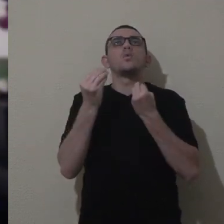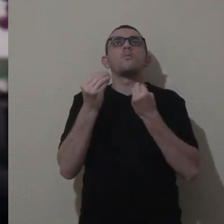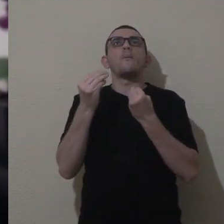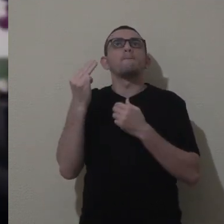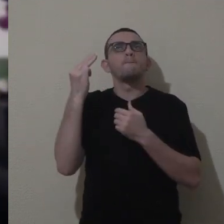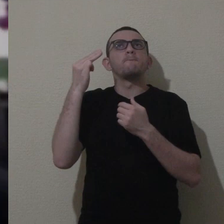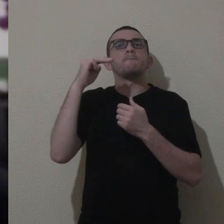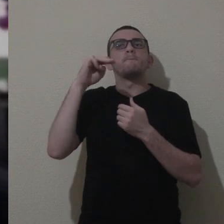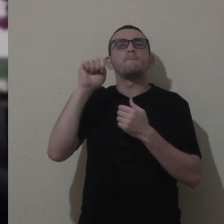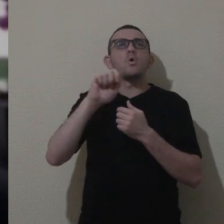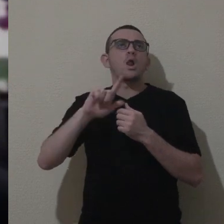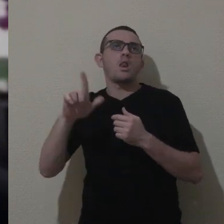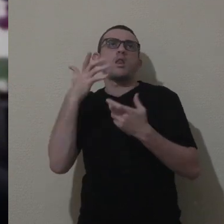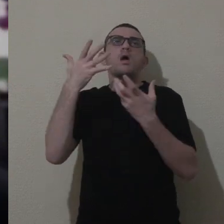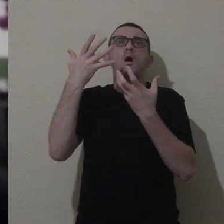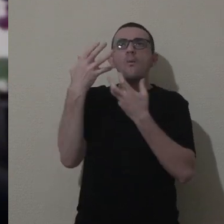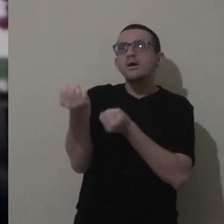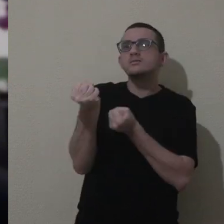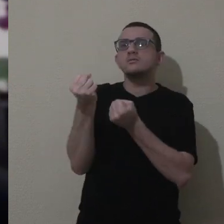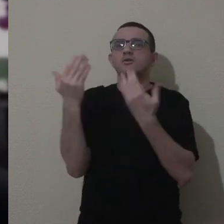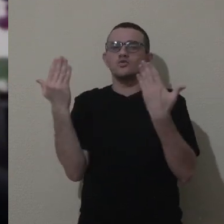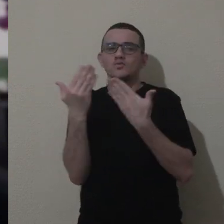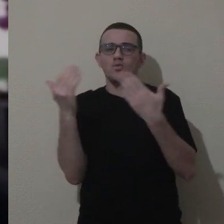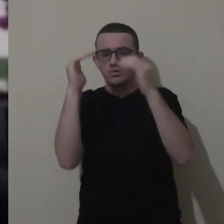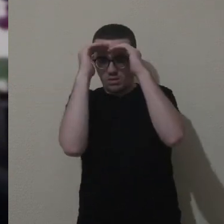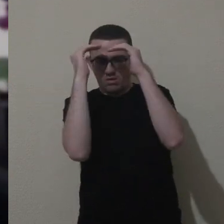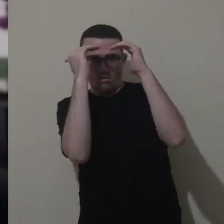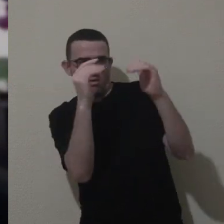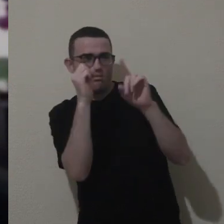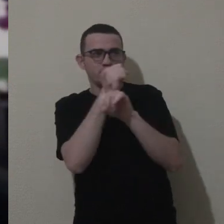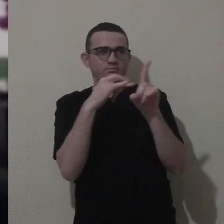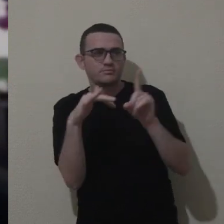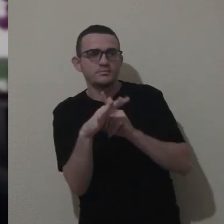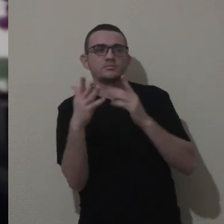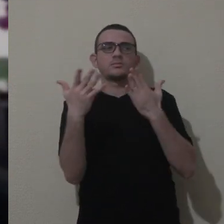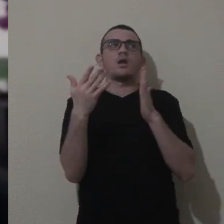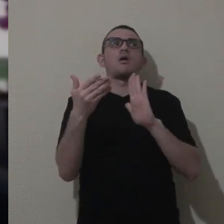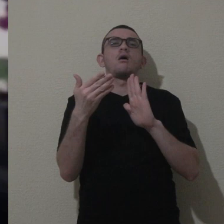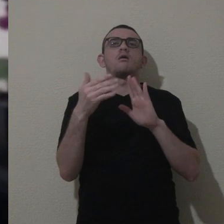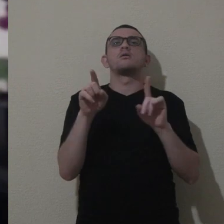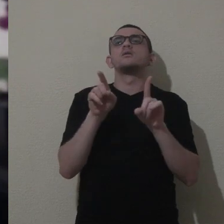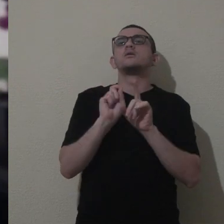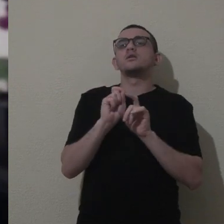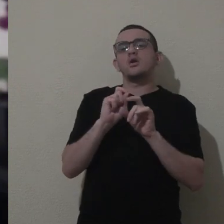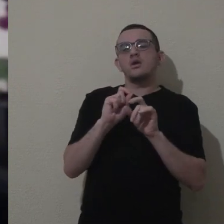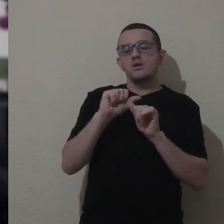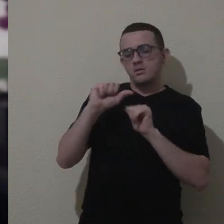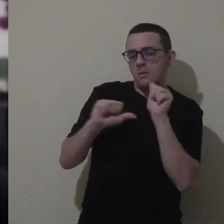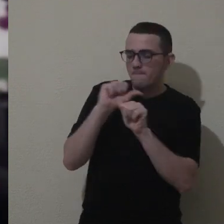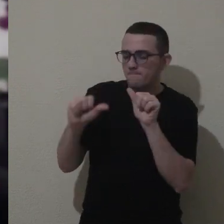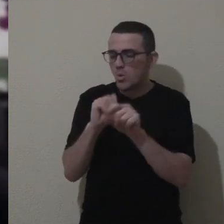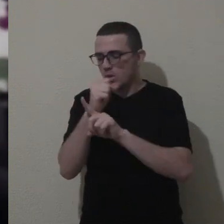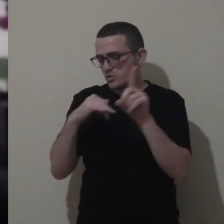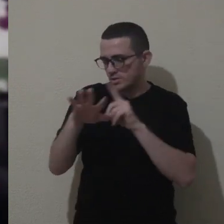moralmente aceita, digamos, para os padrões da nossa sociedade hoje. Né? Então, obviamente, os padrões sociais elas vão